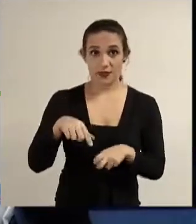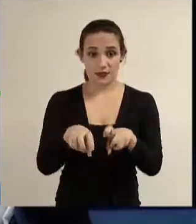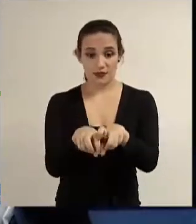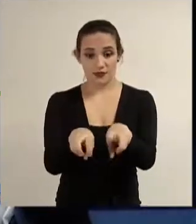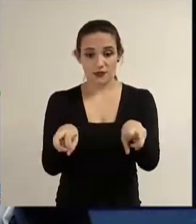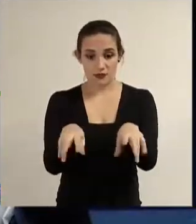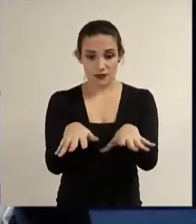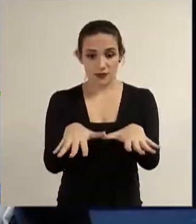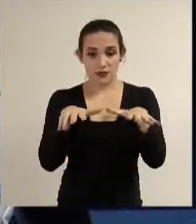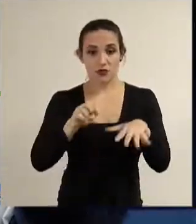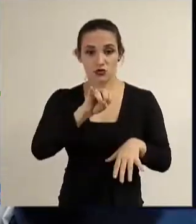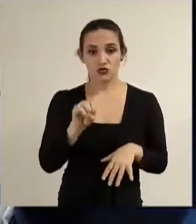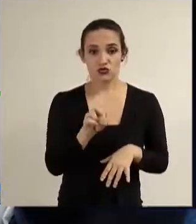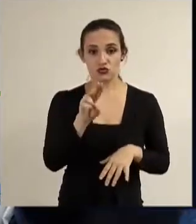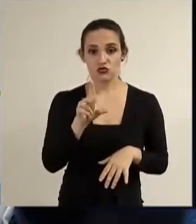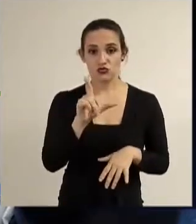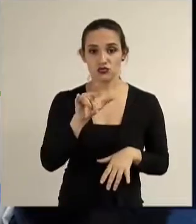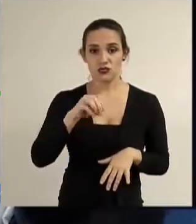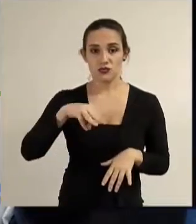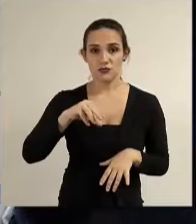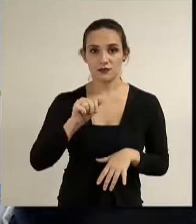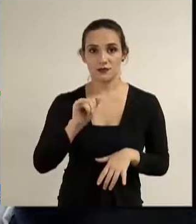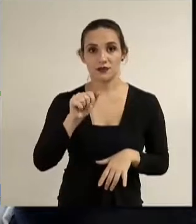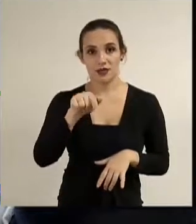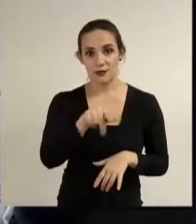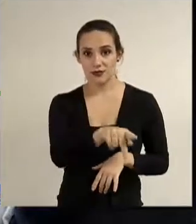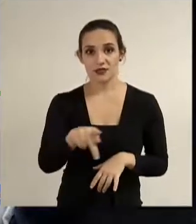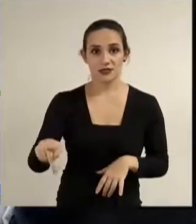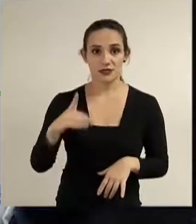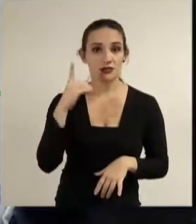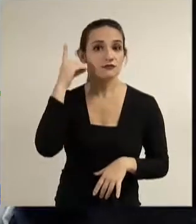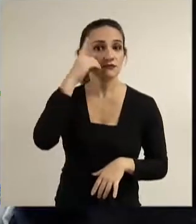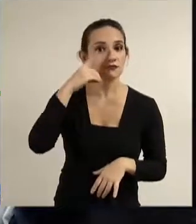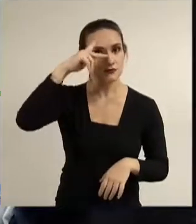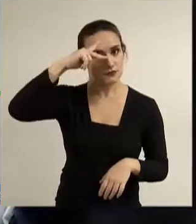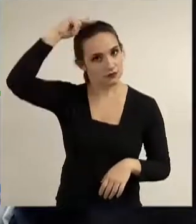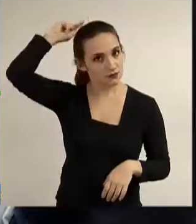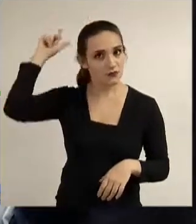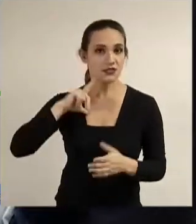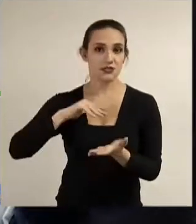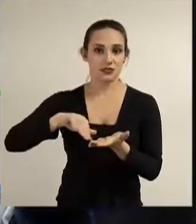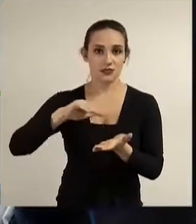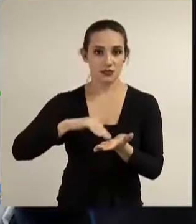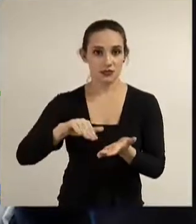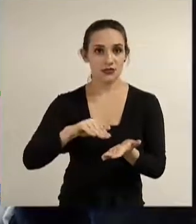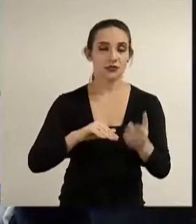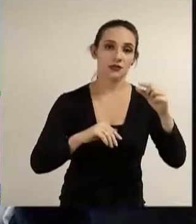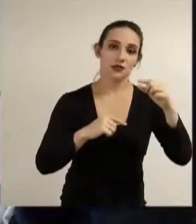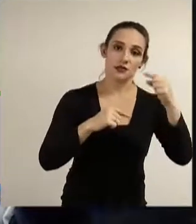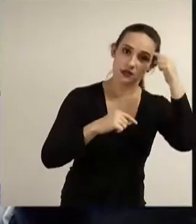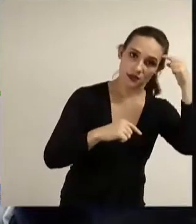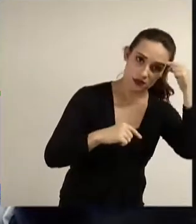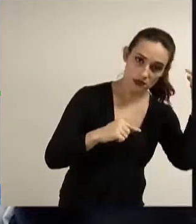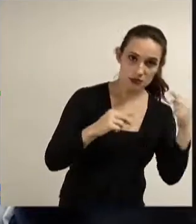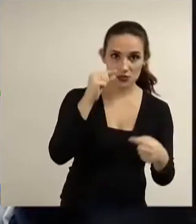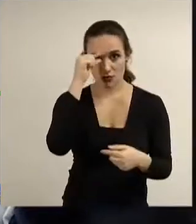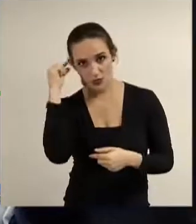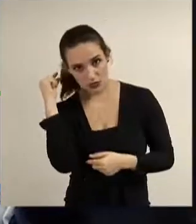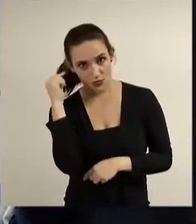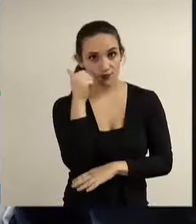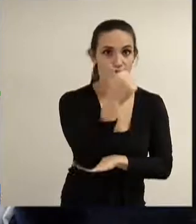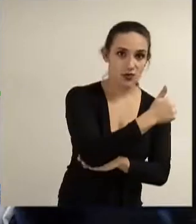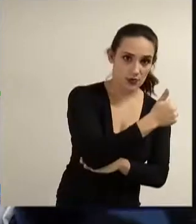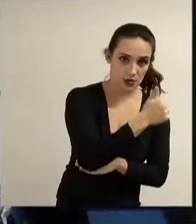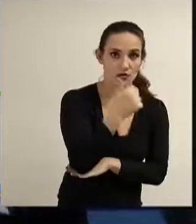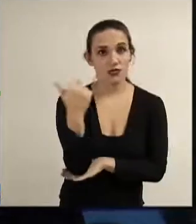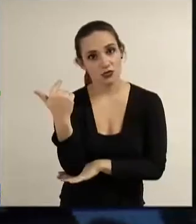deputado Júlio Maia, sob a presidência do senhor deputado Paulo Correia e secretariada pelos deputados Zé Teixeira e Herculano Borges, primeiro e segundo